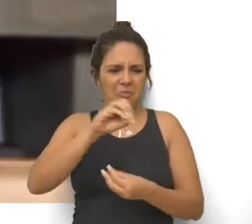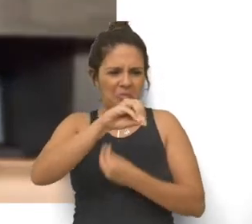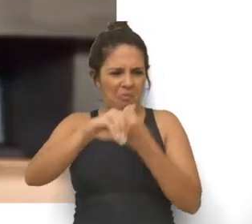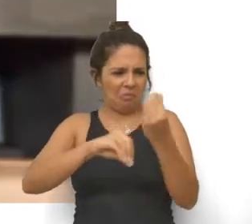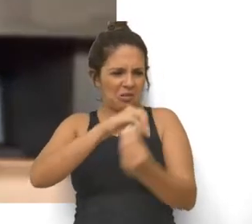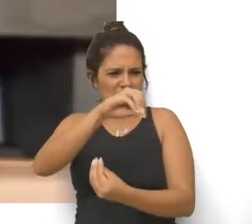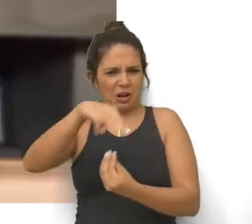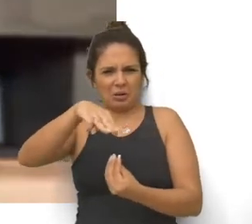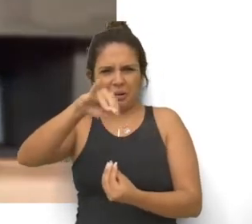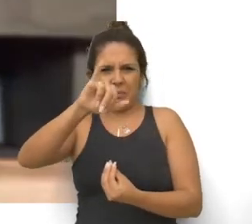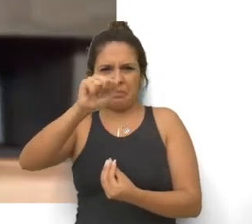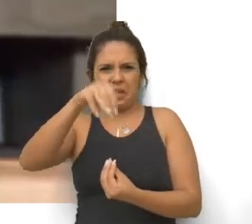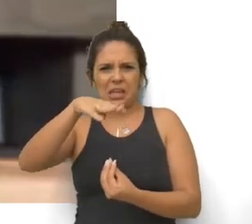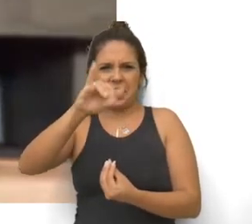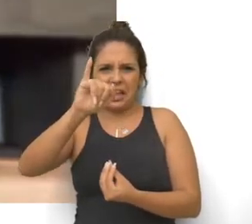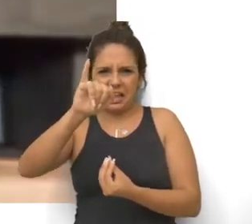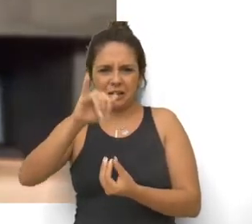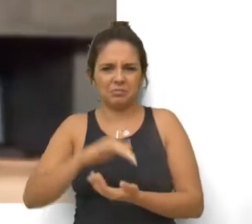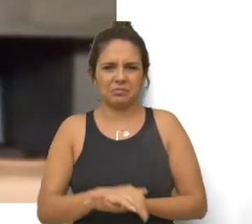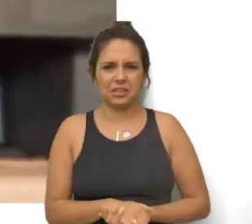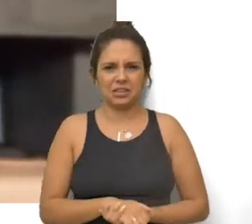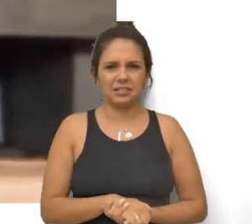meio Miami.